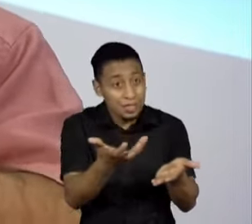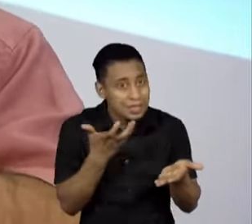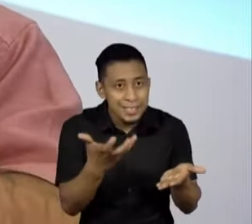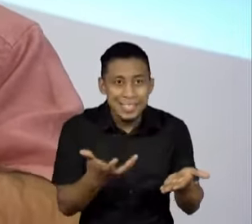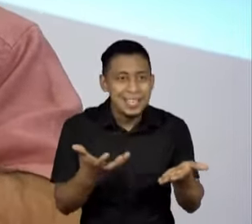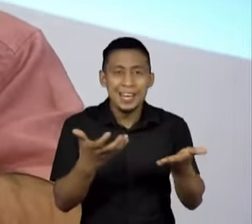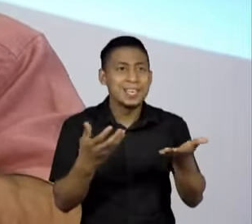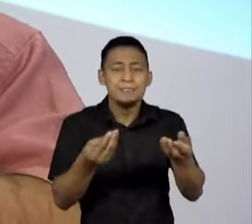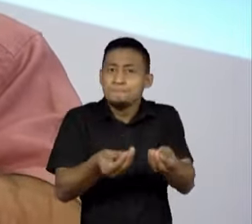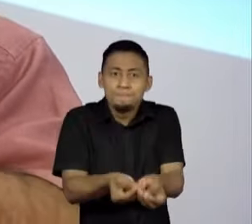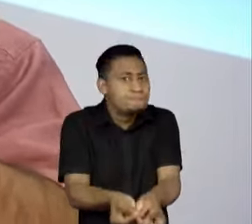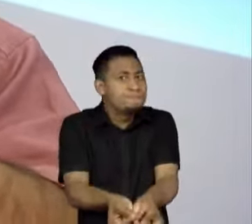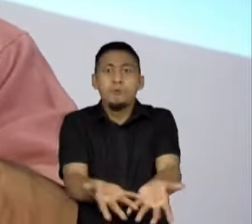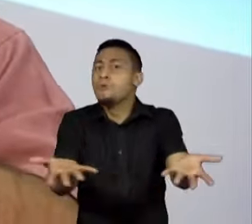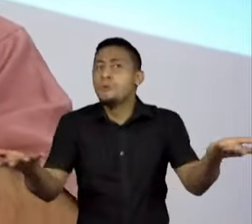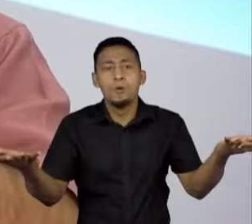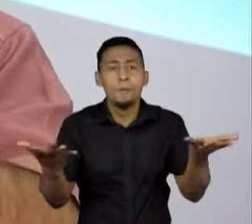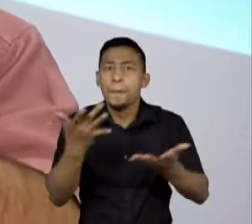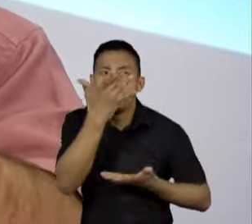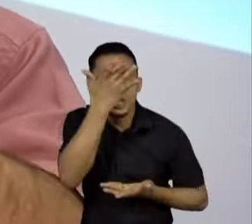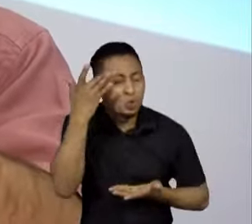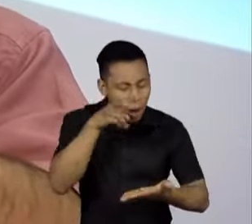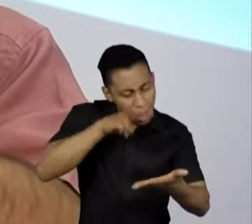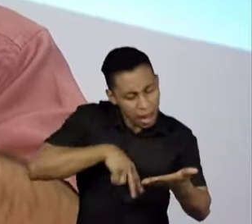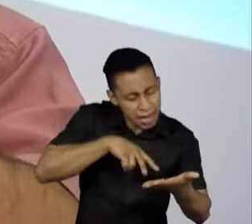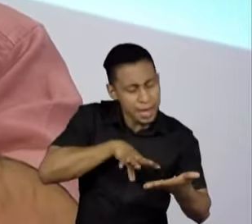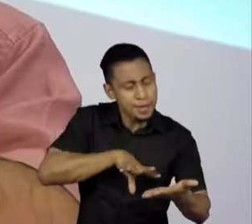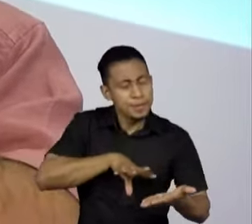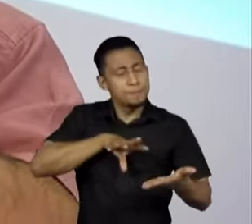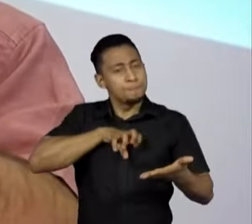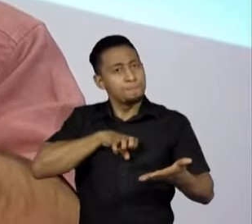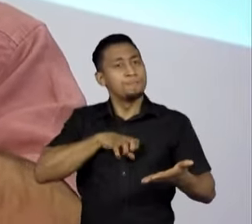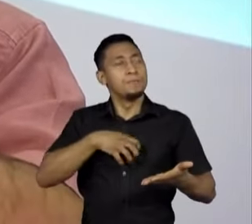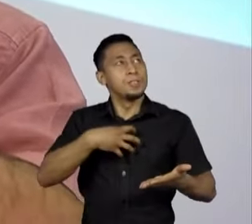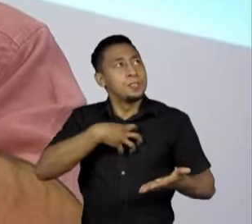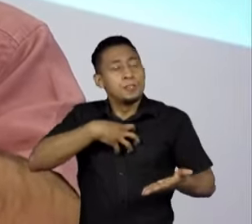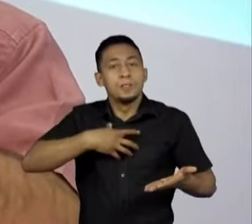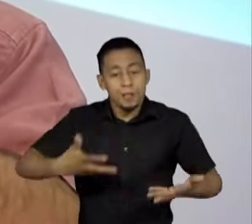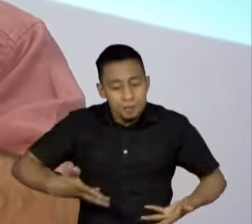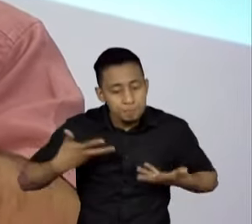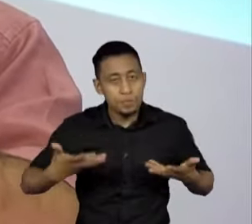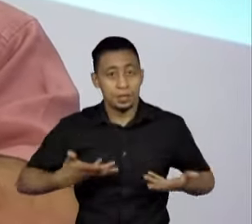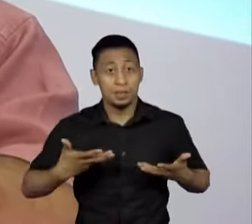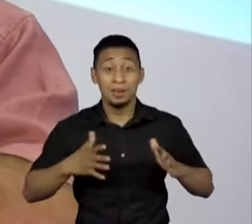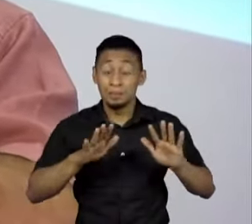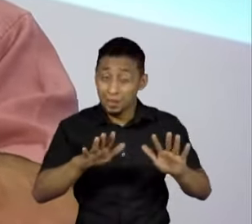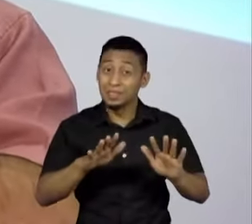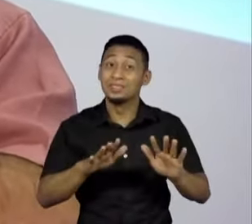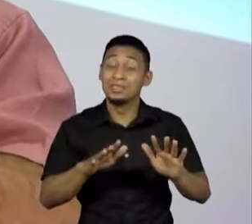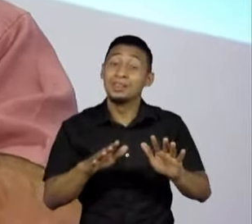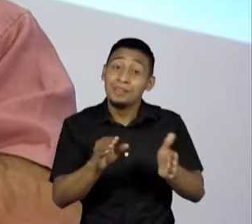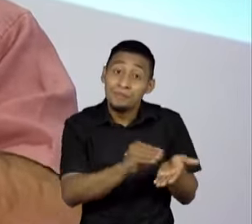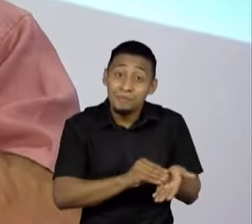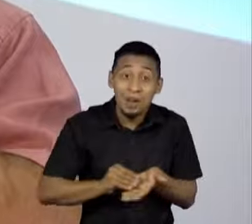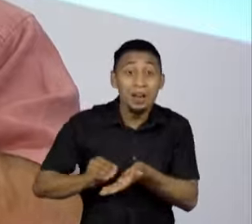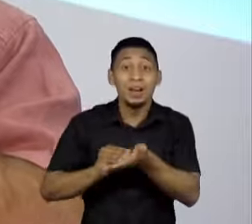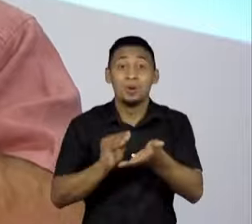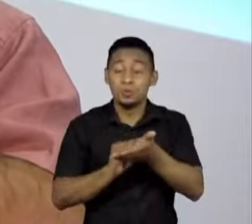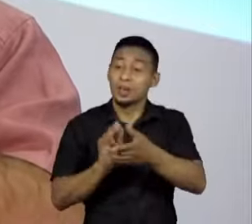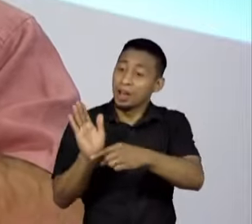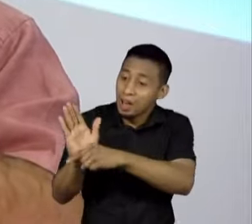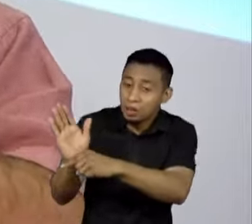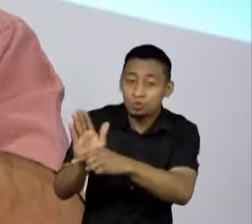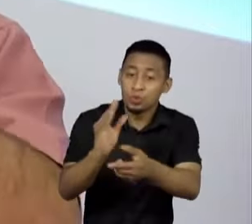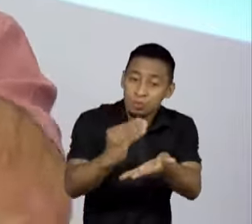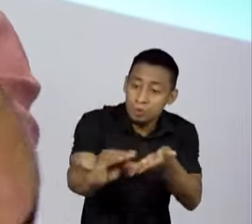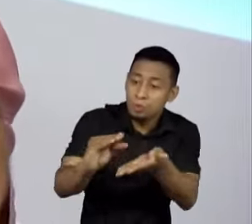às pessoas que te inspiram. Só que isso só seria possível se os livros e os outros bens culturais estivessem disponíveis para todas as